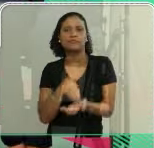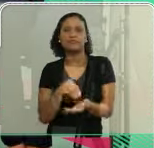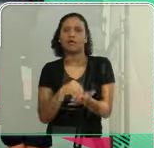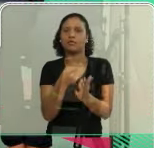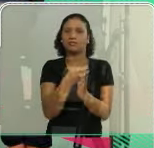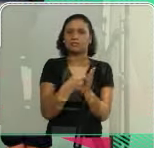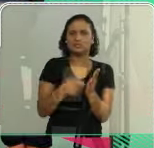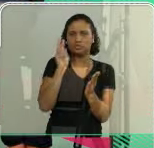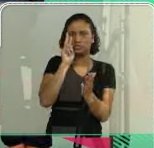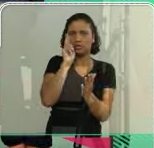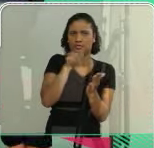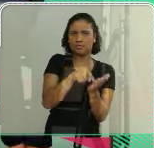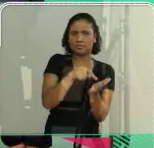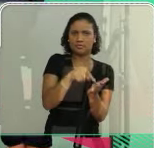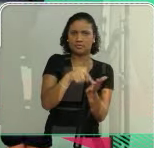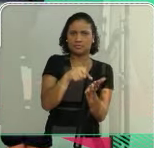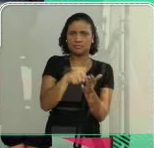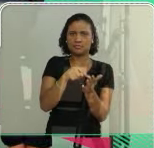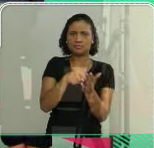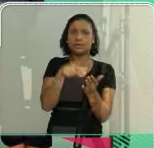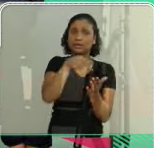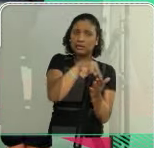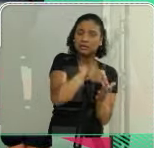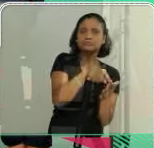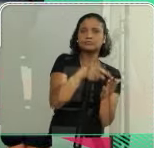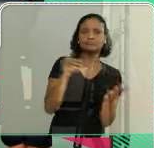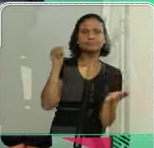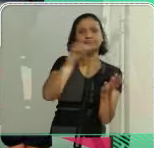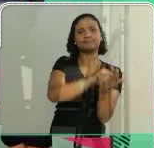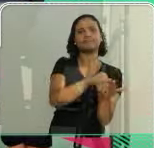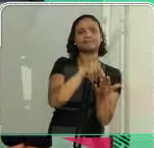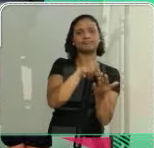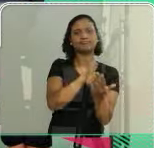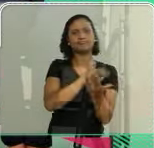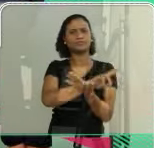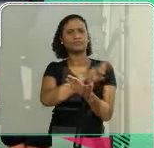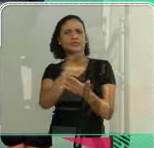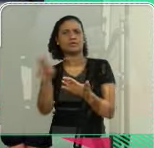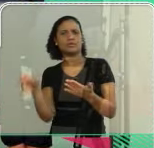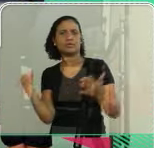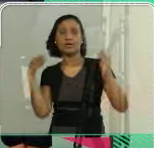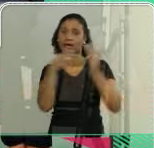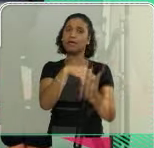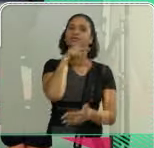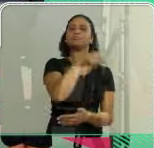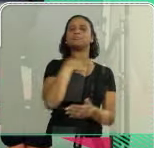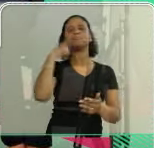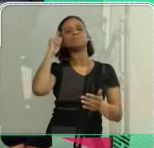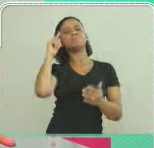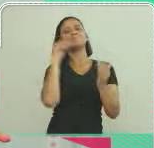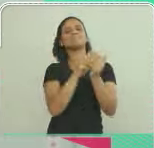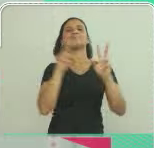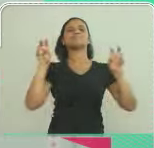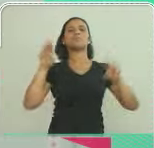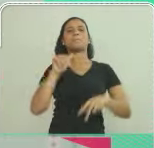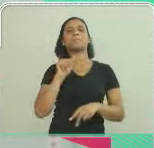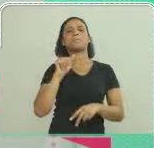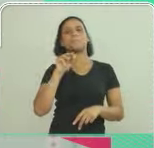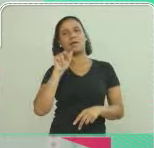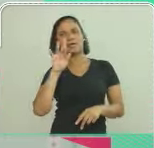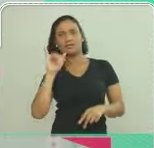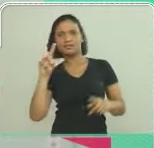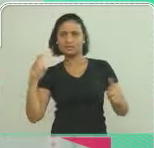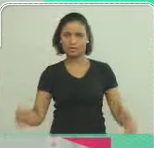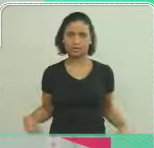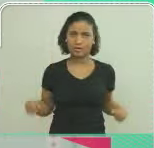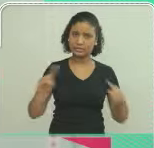rebatizando e batizamos muitas vezes de vários nomes até chegar em Maria de Rodas. E depois do Maria de Rodas surgiu então ainda o subtítulo, porque a gente achava que